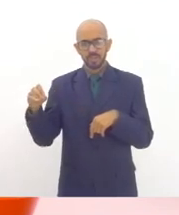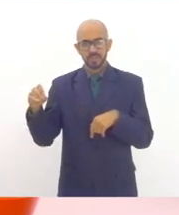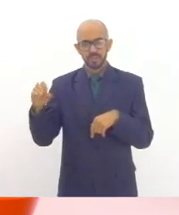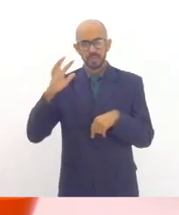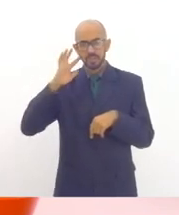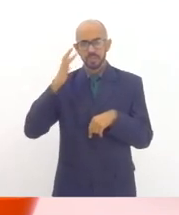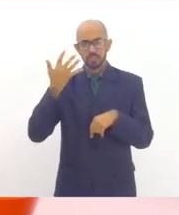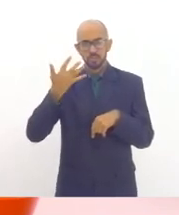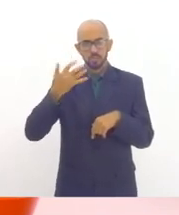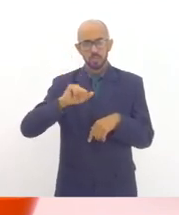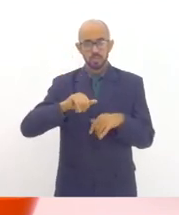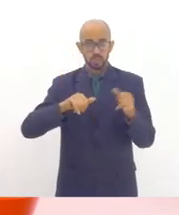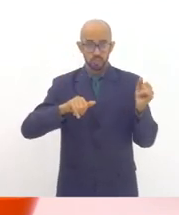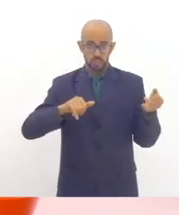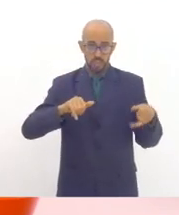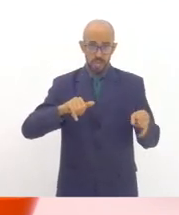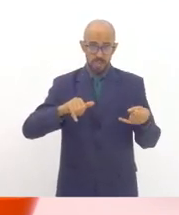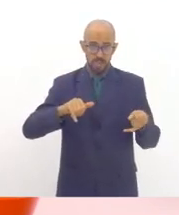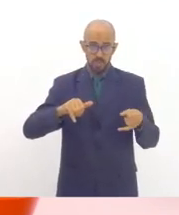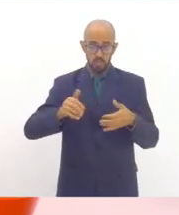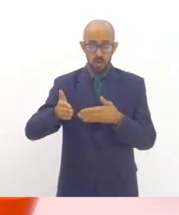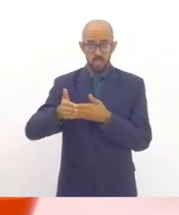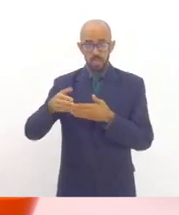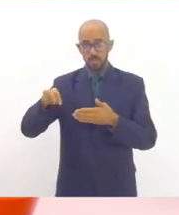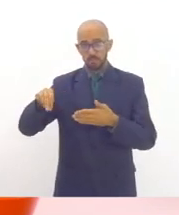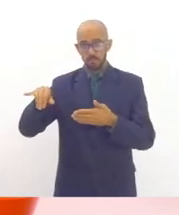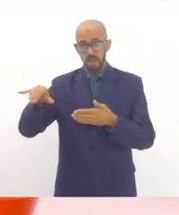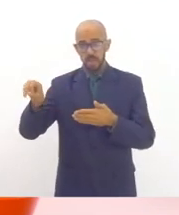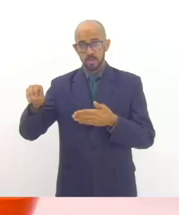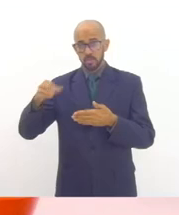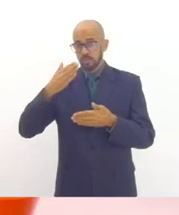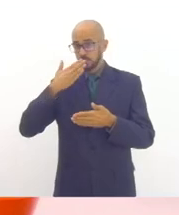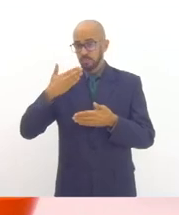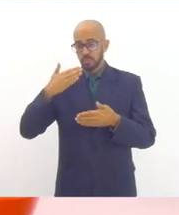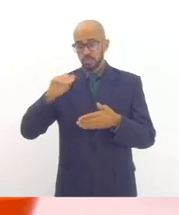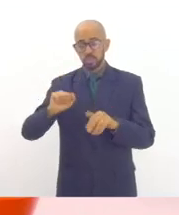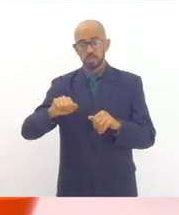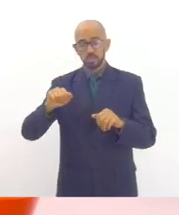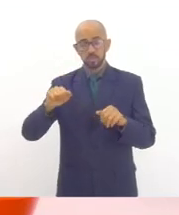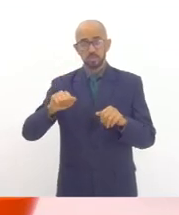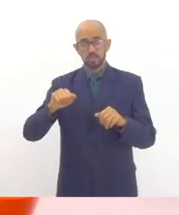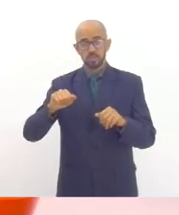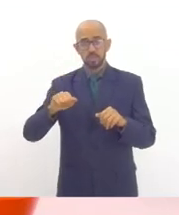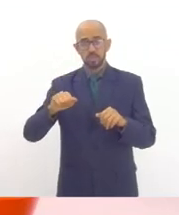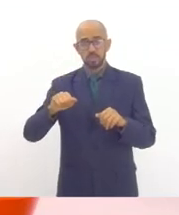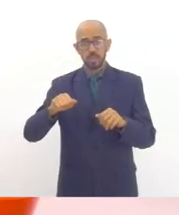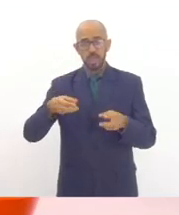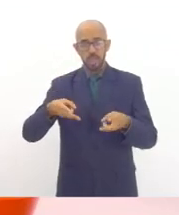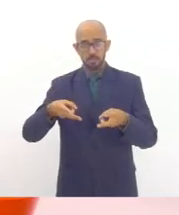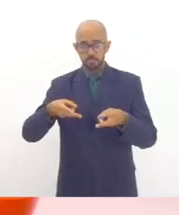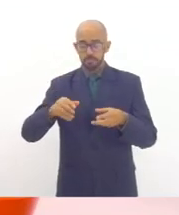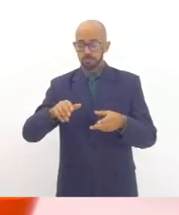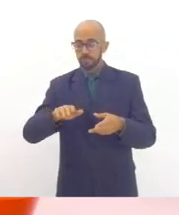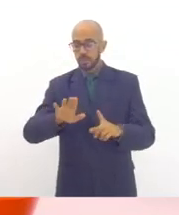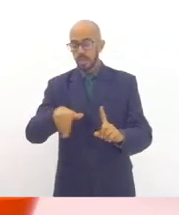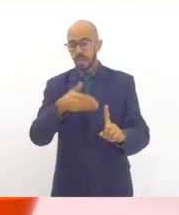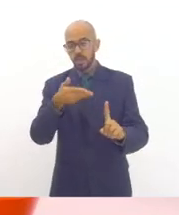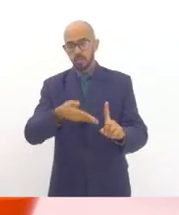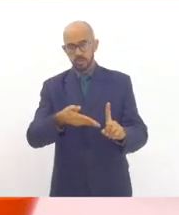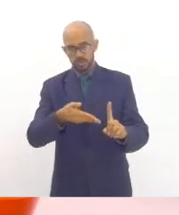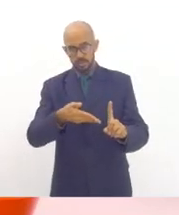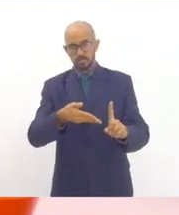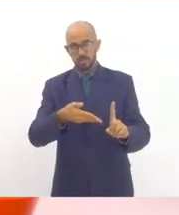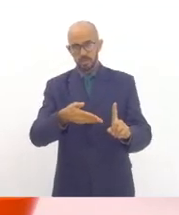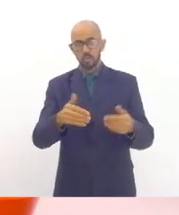do mencionado ano sobre pedidos de reconhecimento da condição de refúgio, segundo a Pares Caritas Rio de